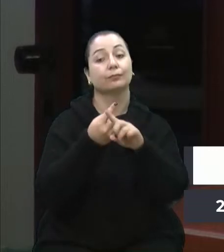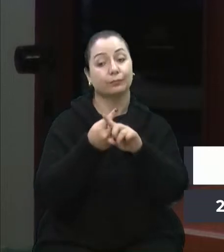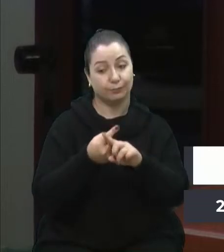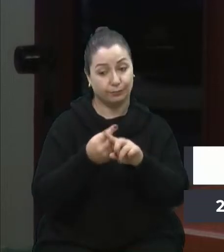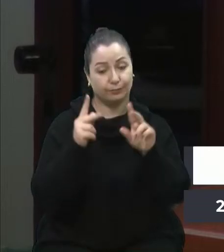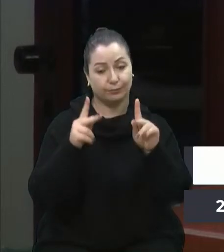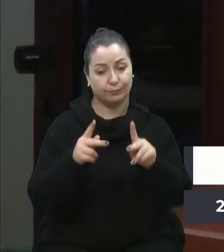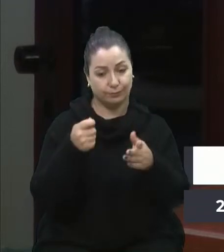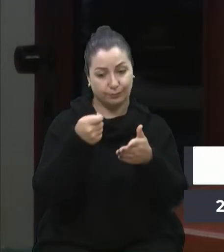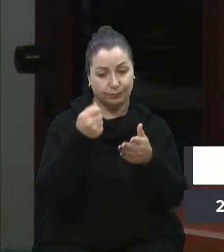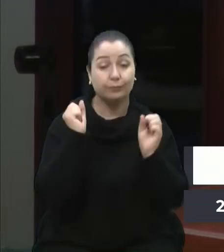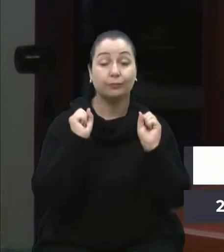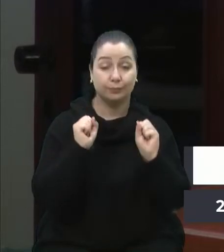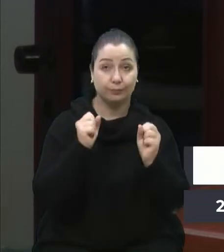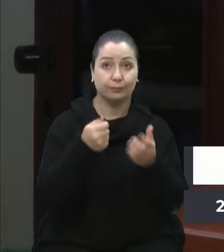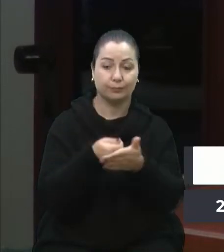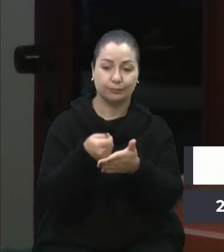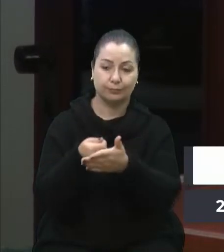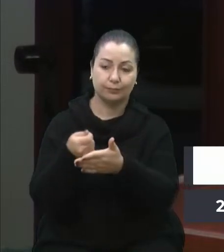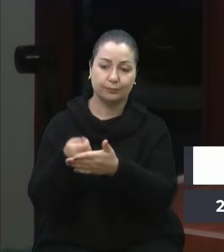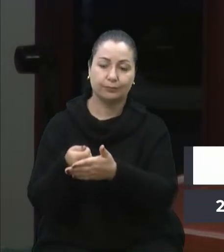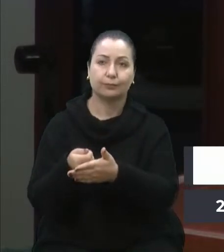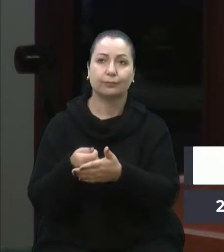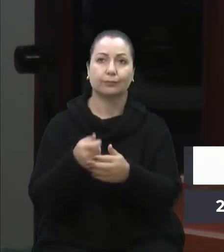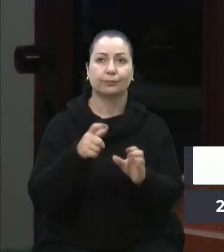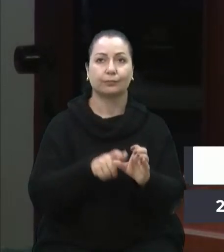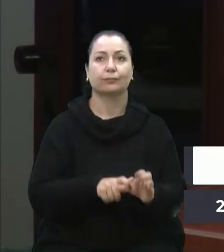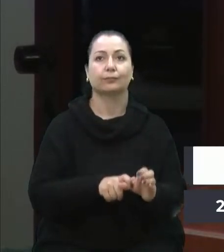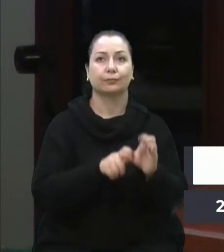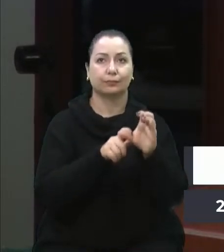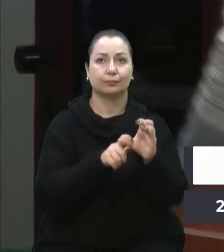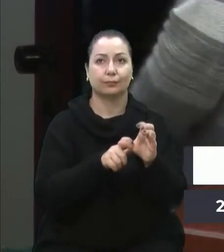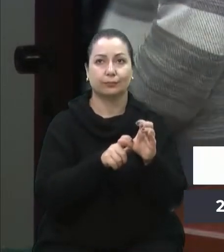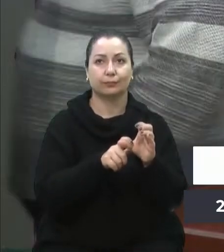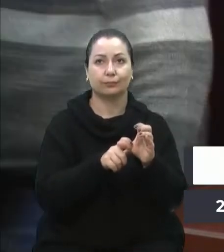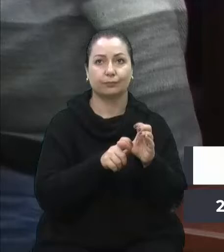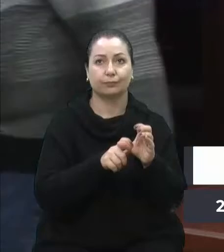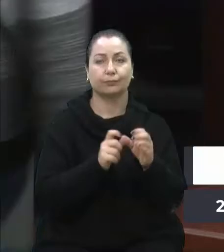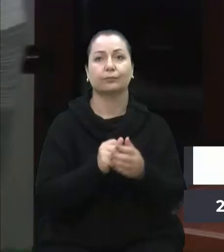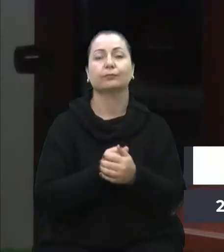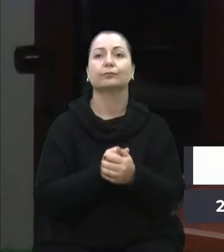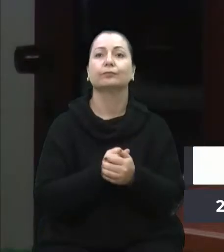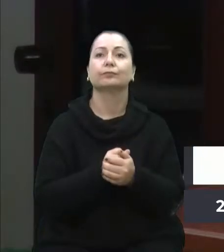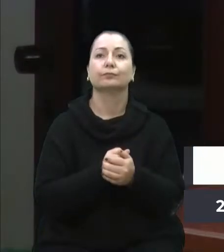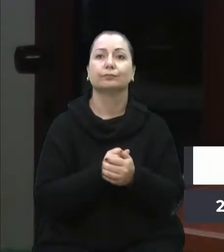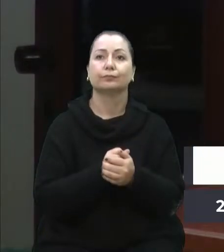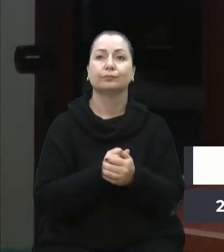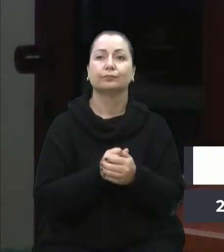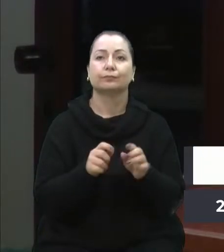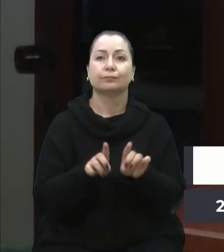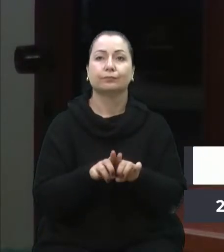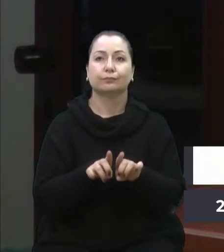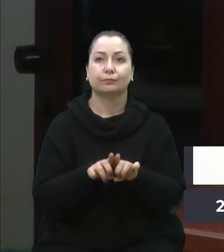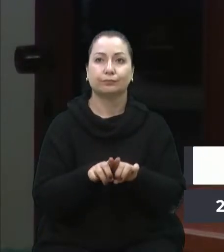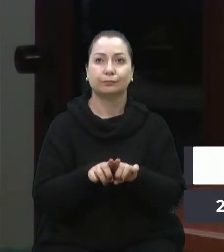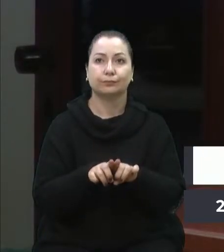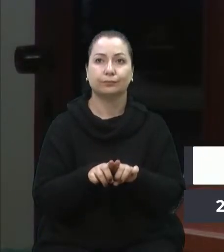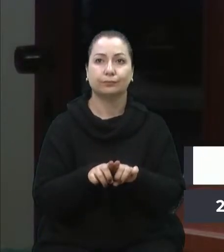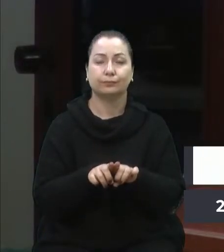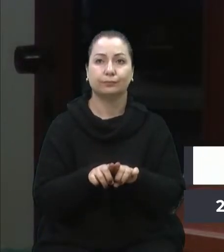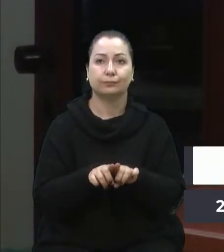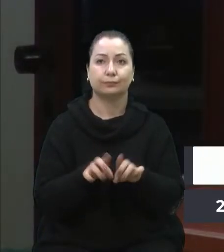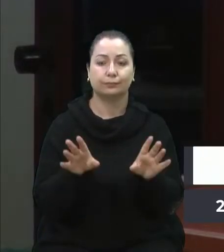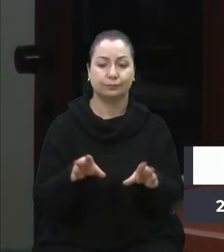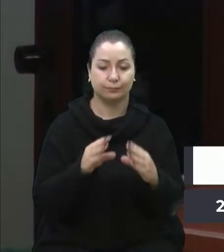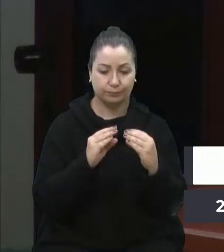débitos junto à Fazenda Municipal não reduz a previsão de ingresso de receitas para o exercício de 2022.